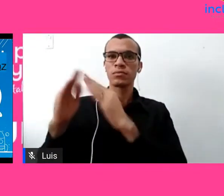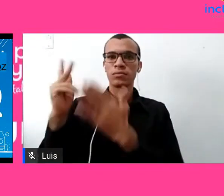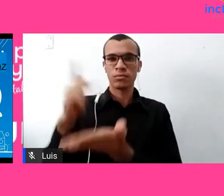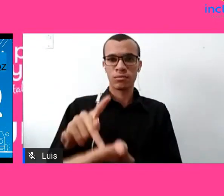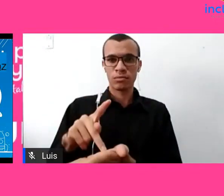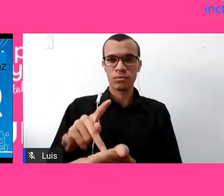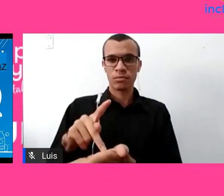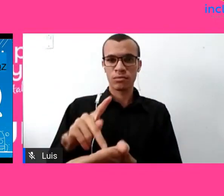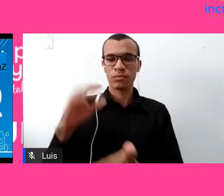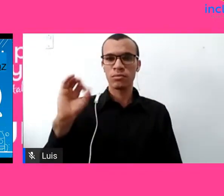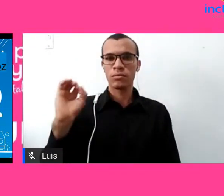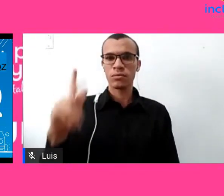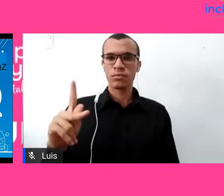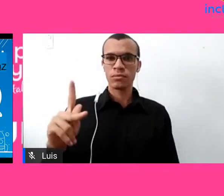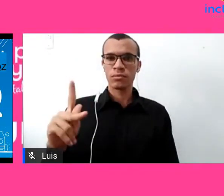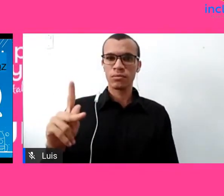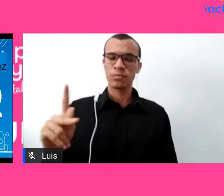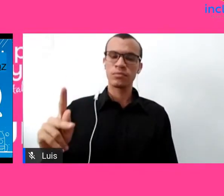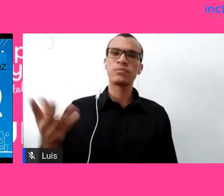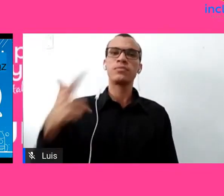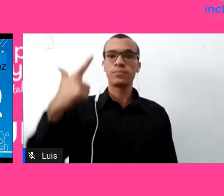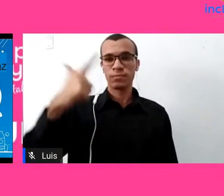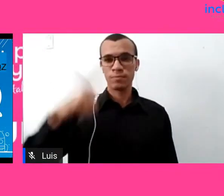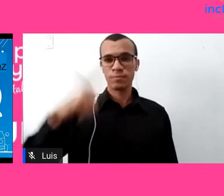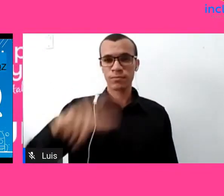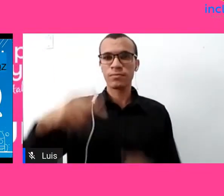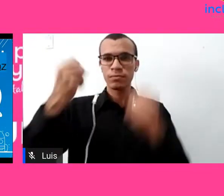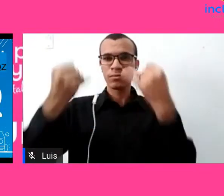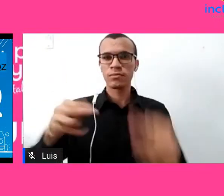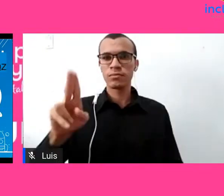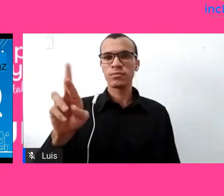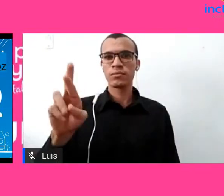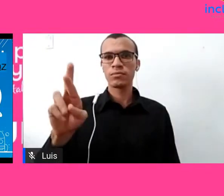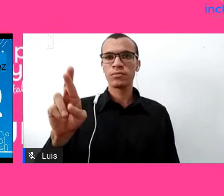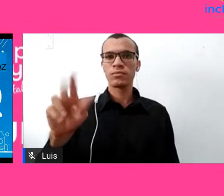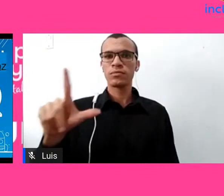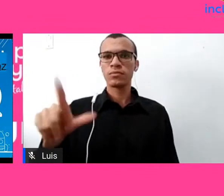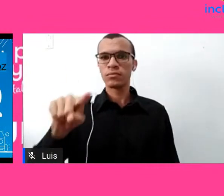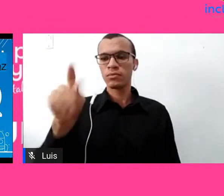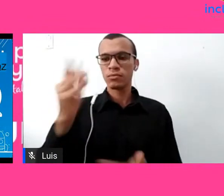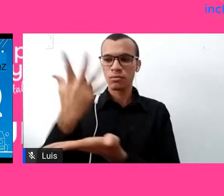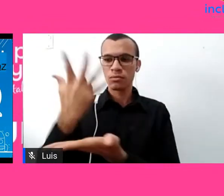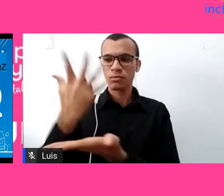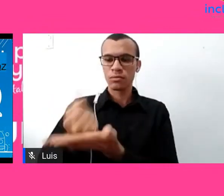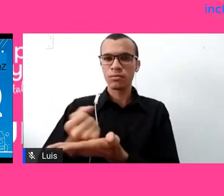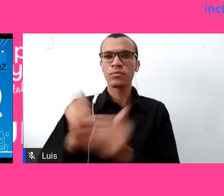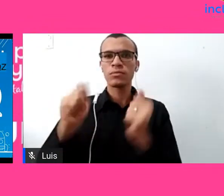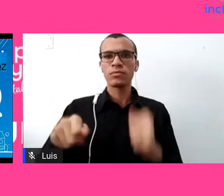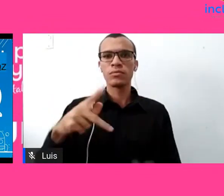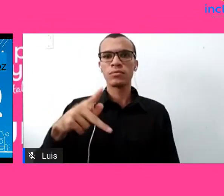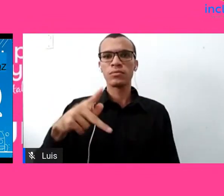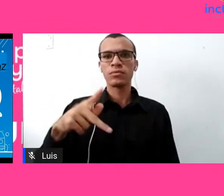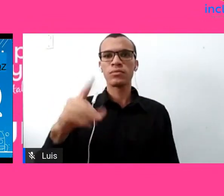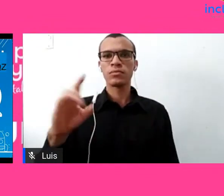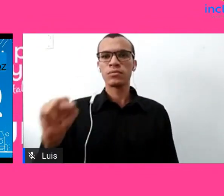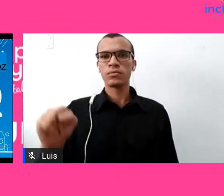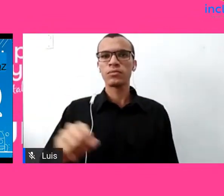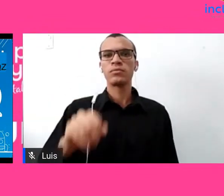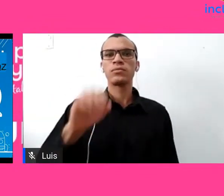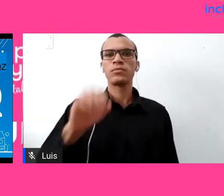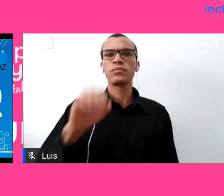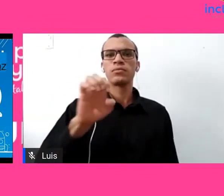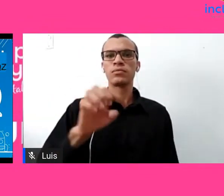ok? Então, repetindo a URL, para vocês fazerem download do arquivo em PDF, é